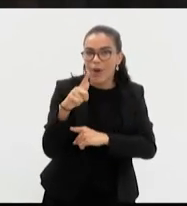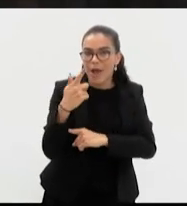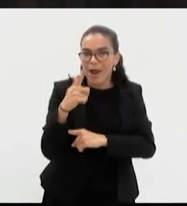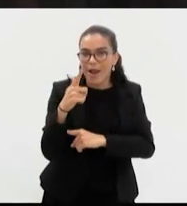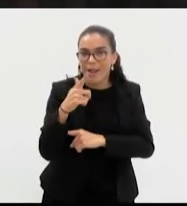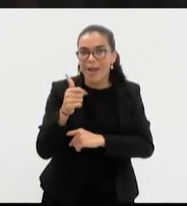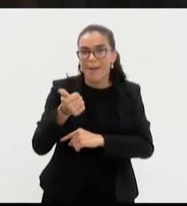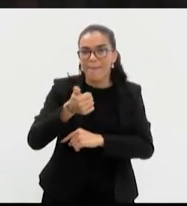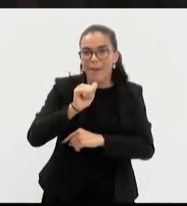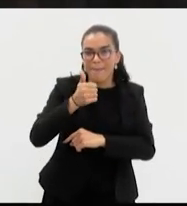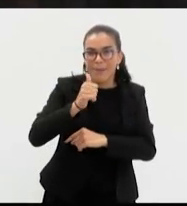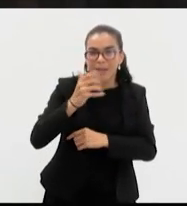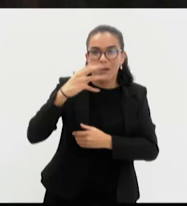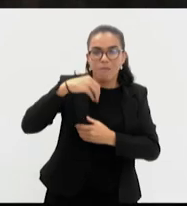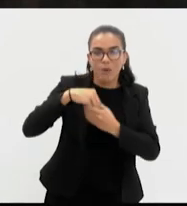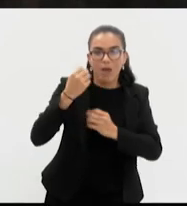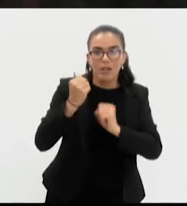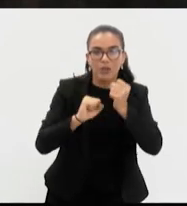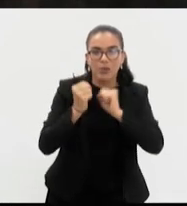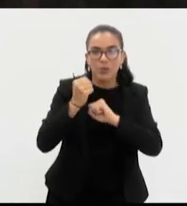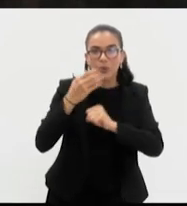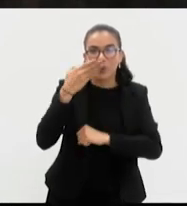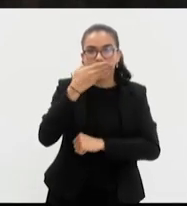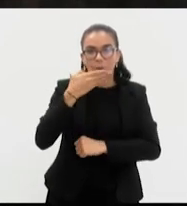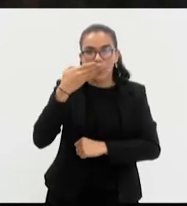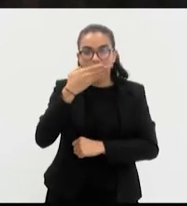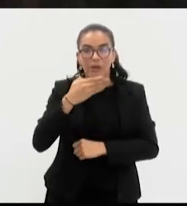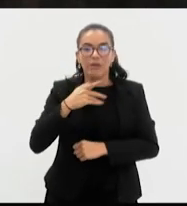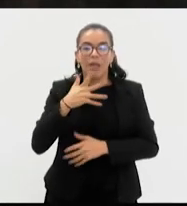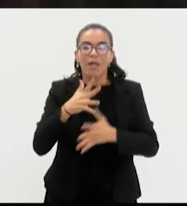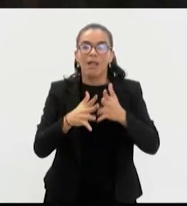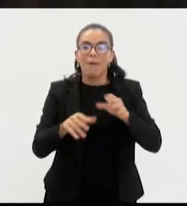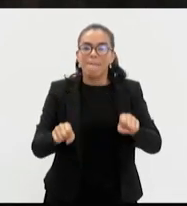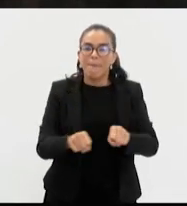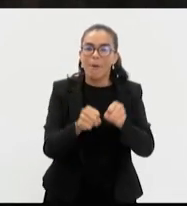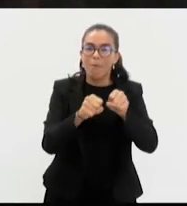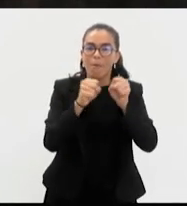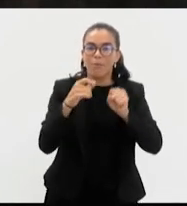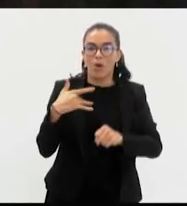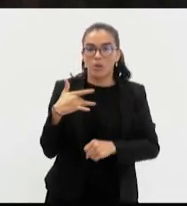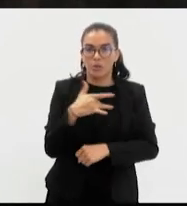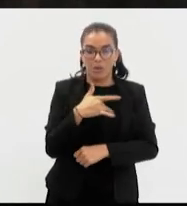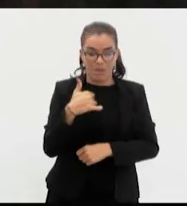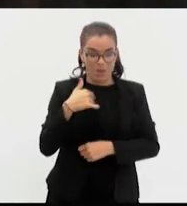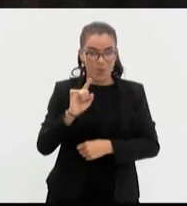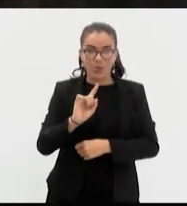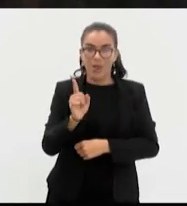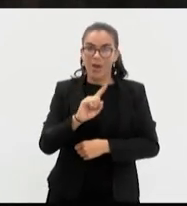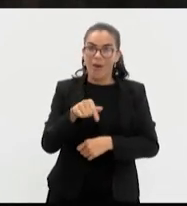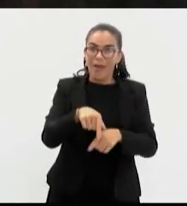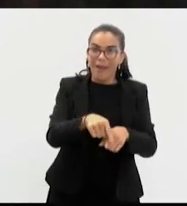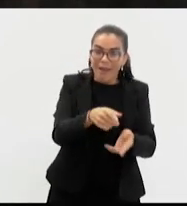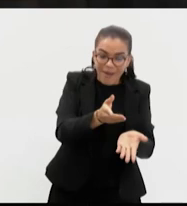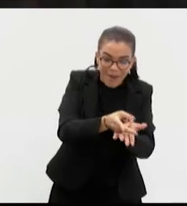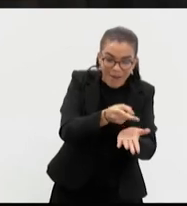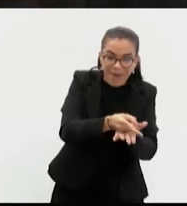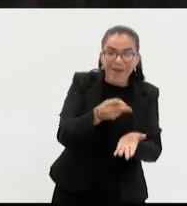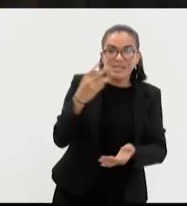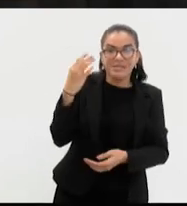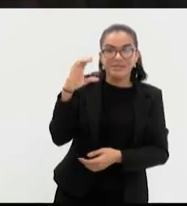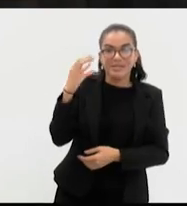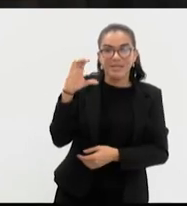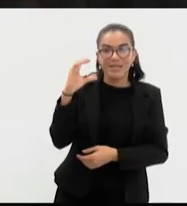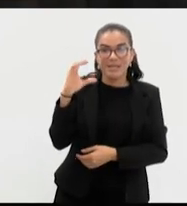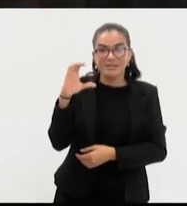bebidas adoss adas faz mal à saúde quem tá dizendo não sou eu é a ciência